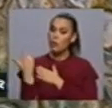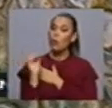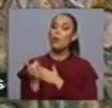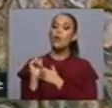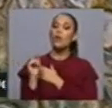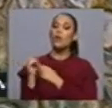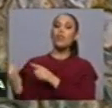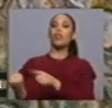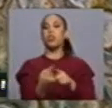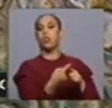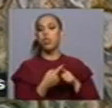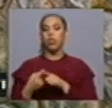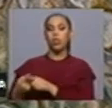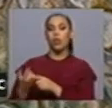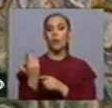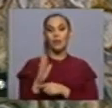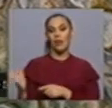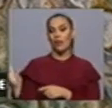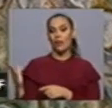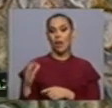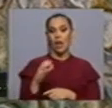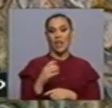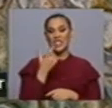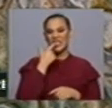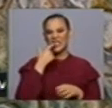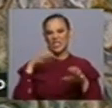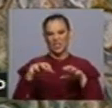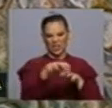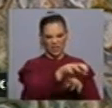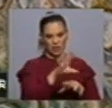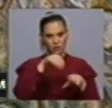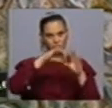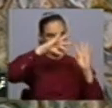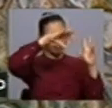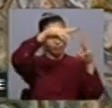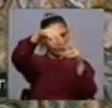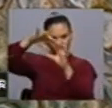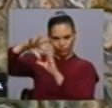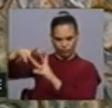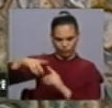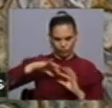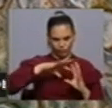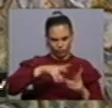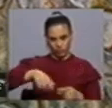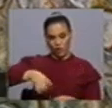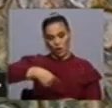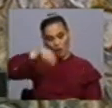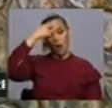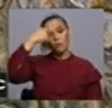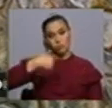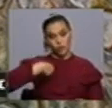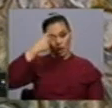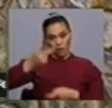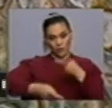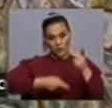distribuição, até mesmo dos próprios, olha, não há outro termo para dizer, dos calhaus do nosso Sistema Solar. Ora, nós sabemos, através da análise de meteoritos,